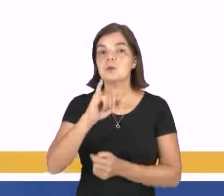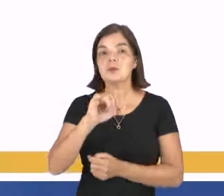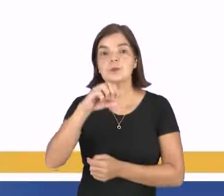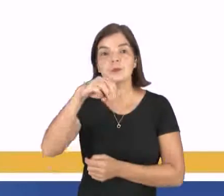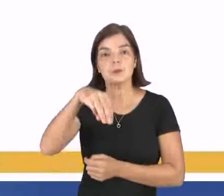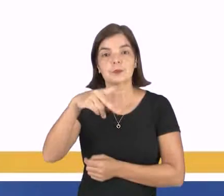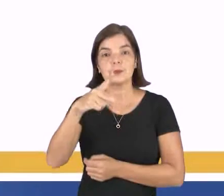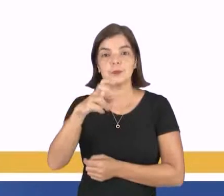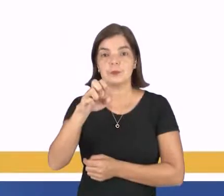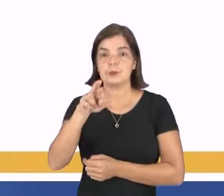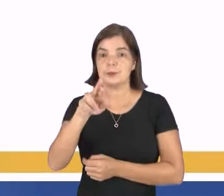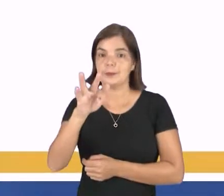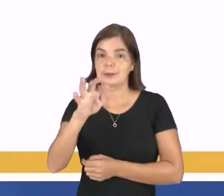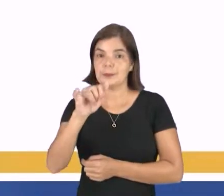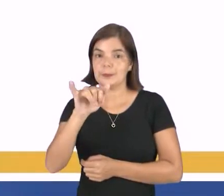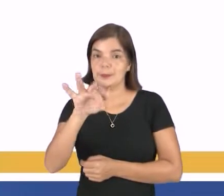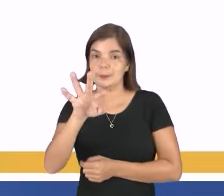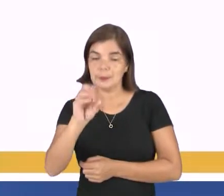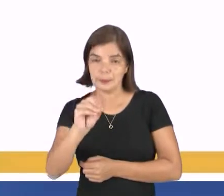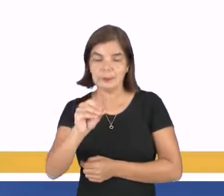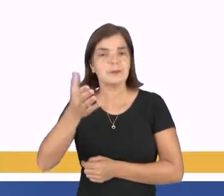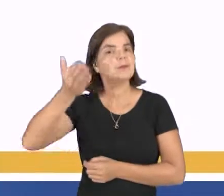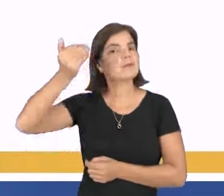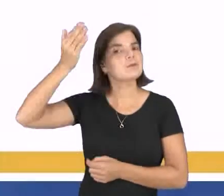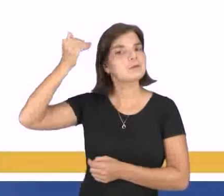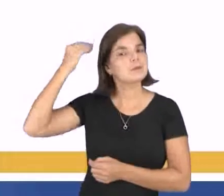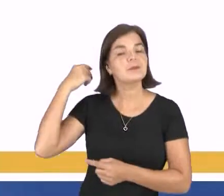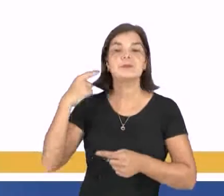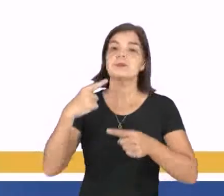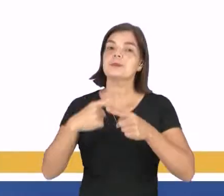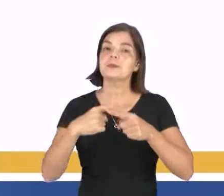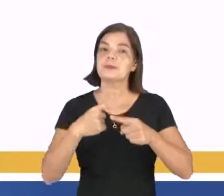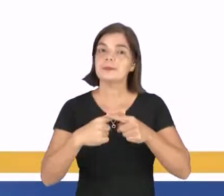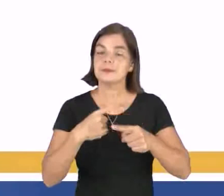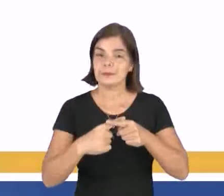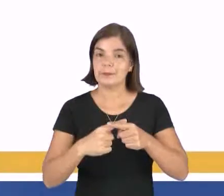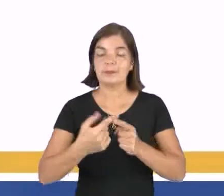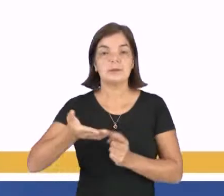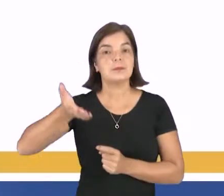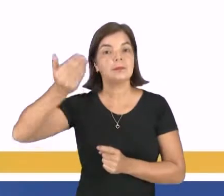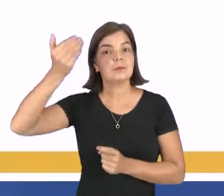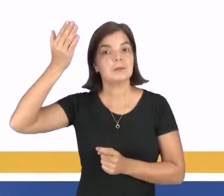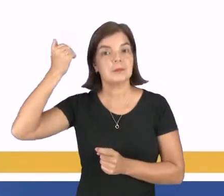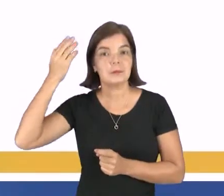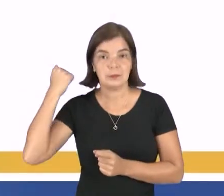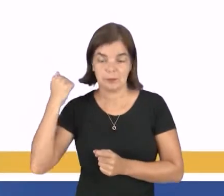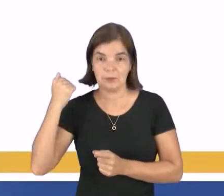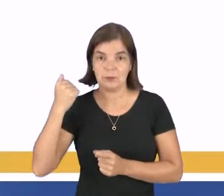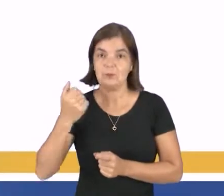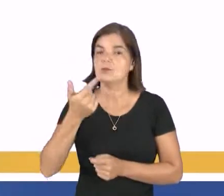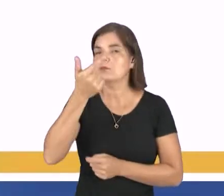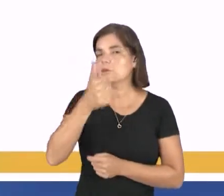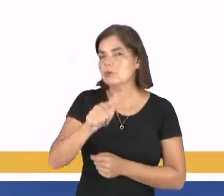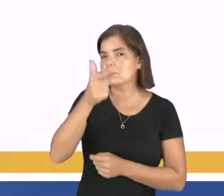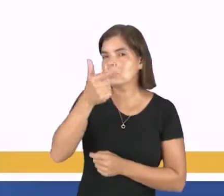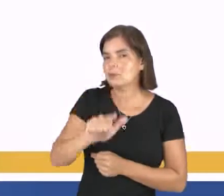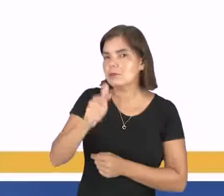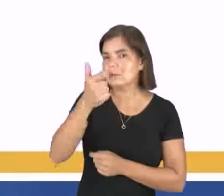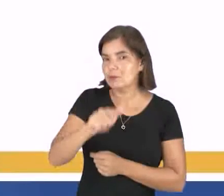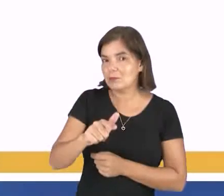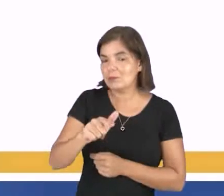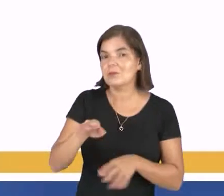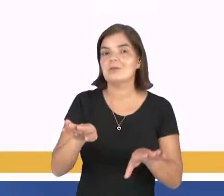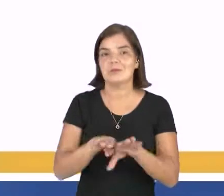pretérito significa passado e ele é imperfeito porque no passado ele se repetia eu